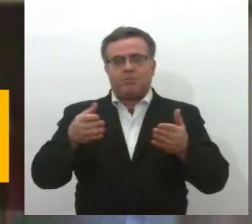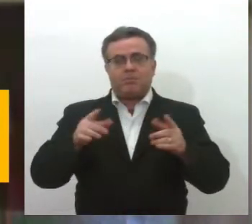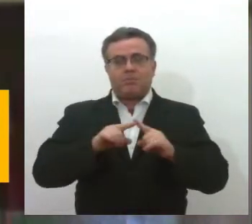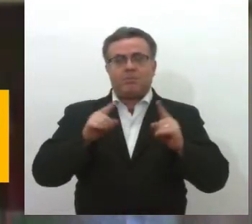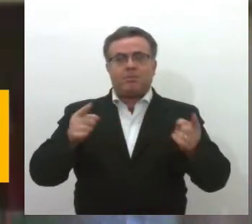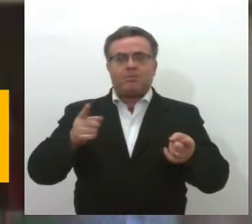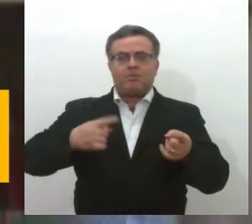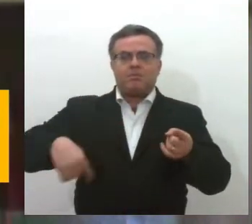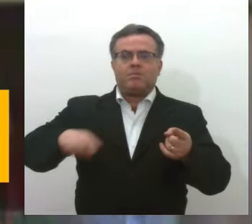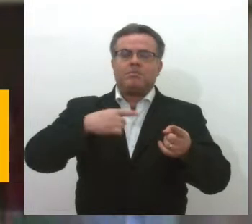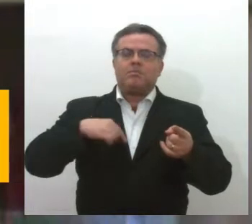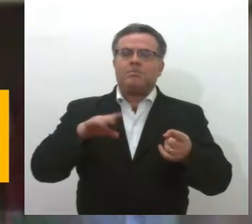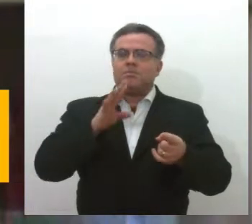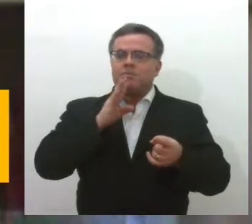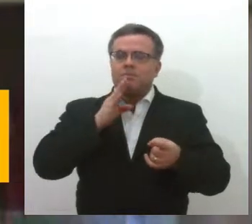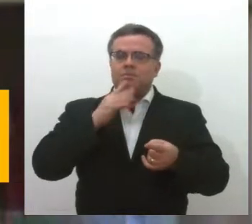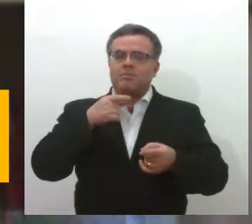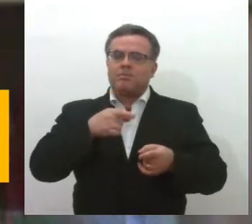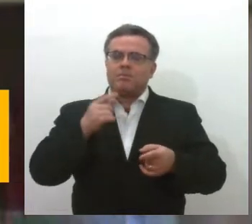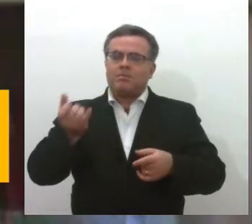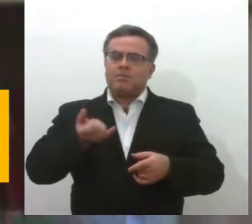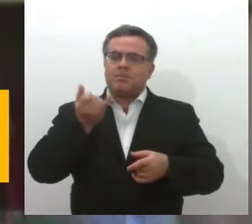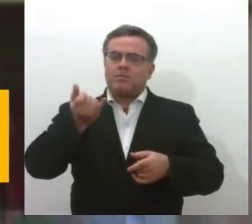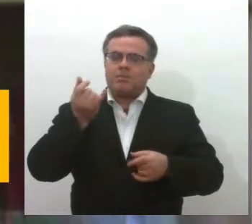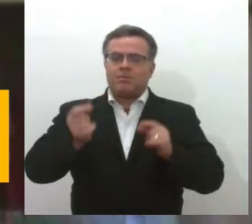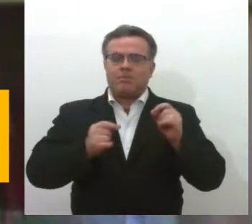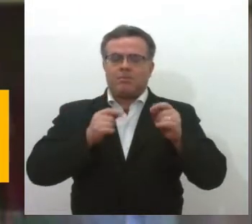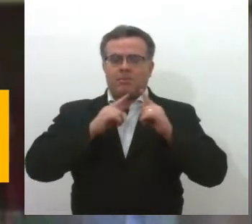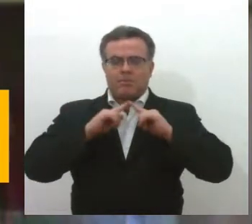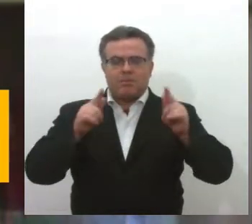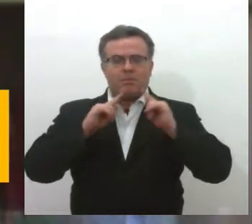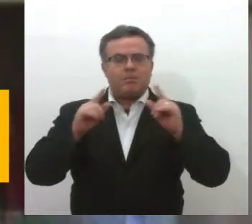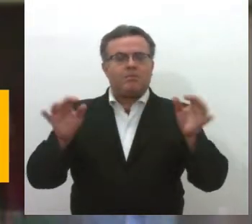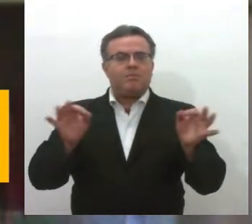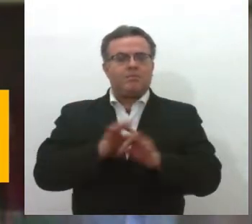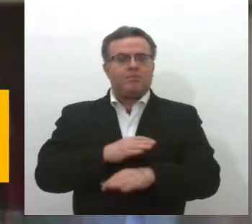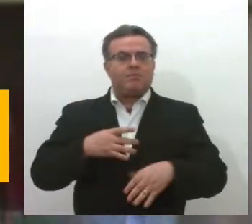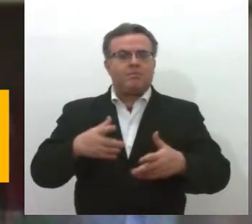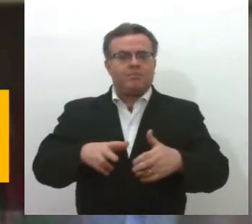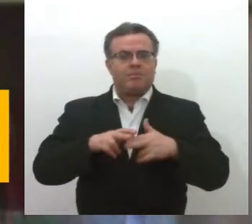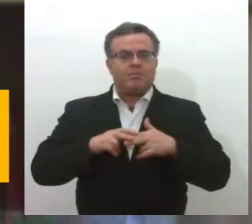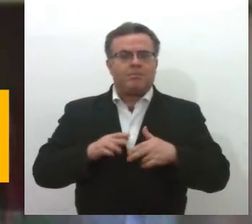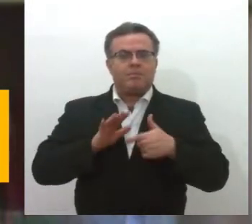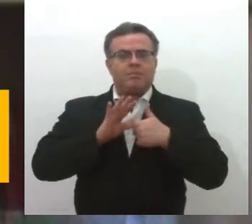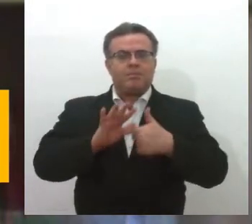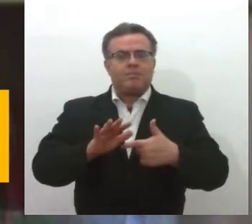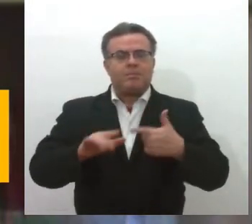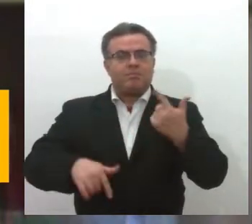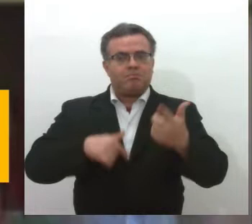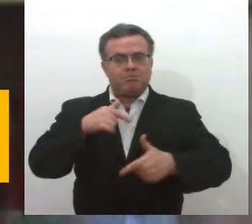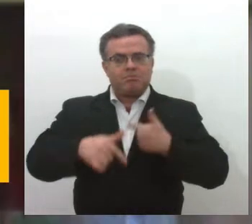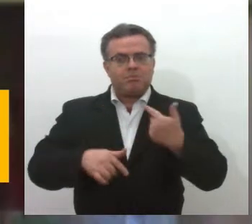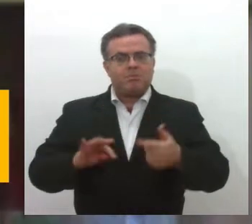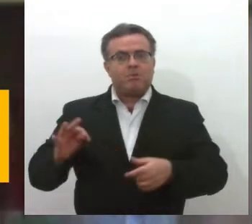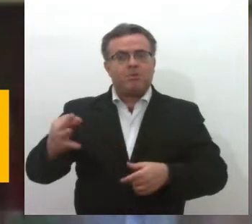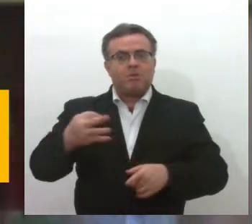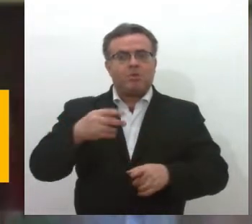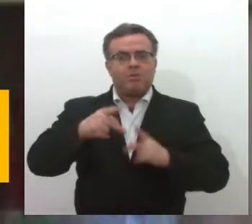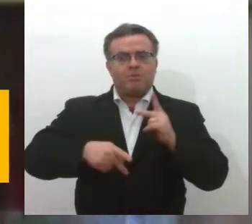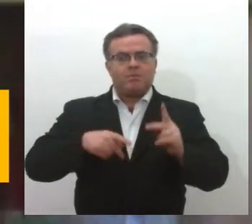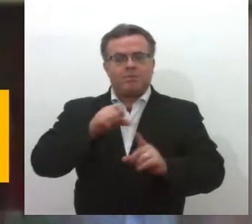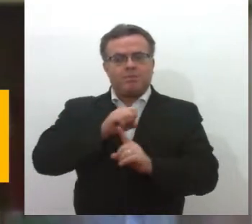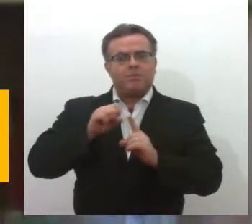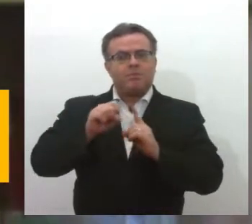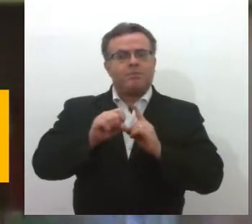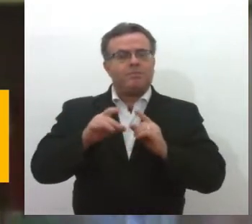sociedade acerca da importância da denúncia dos crimes de maus-tratos. Então é uma tarefa que cabe a toda a sociedade e não somente